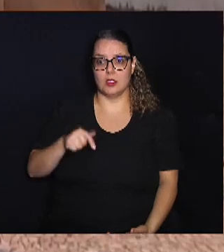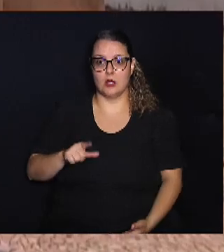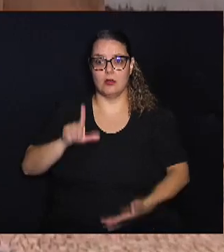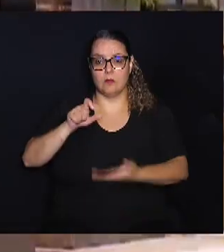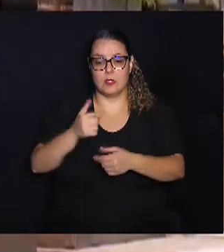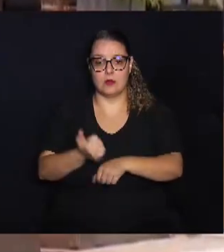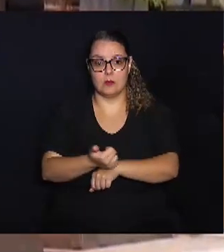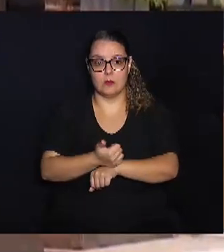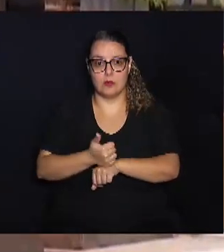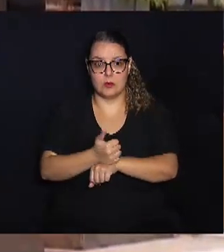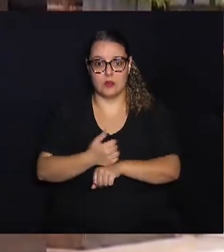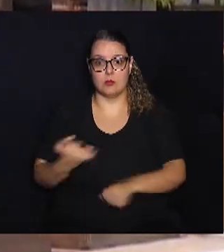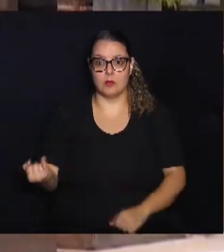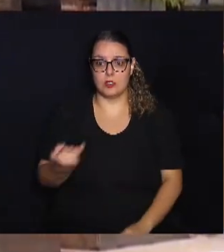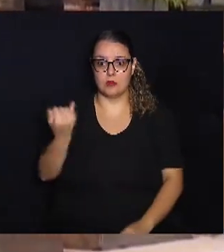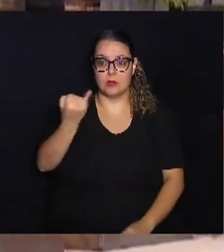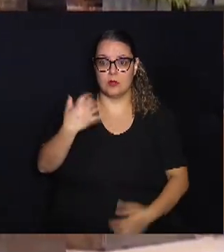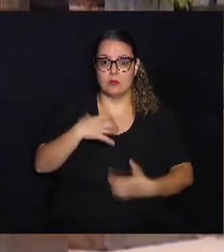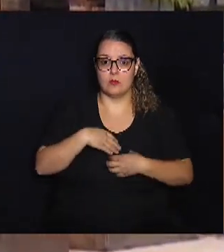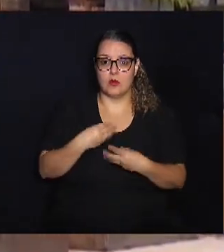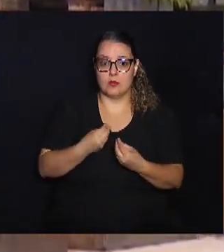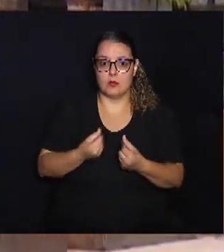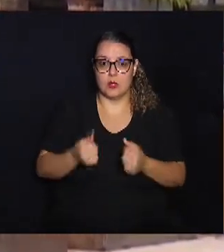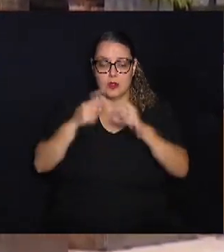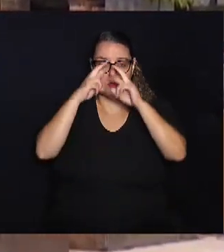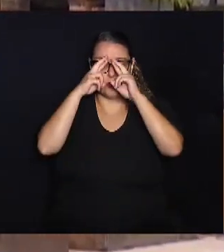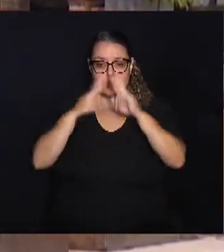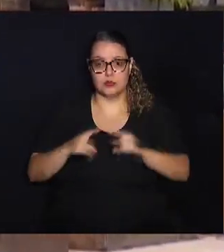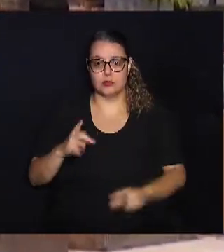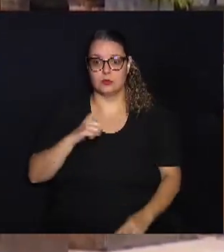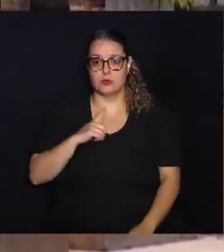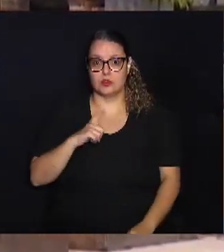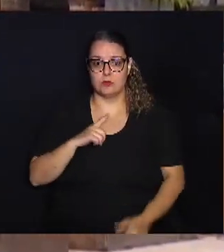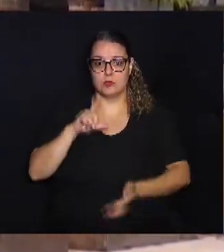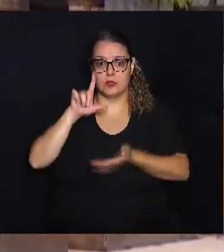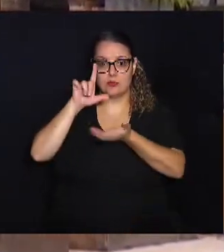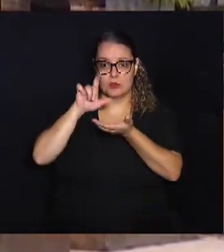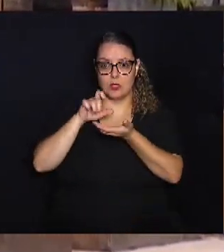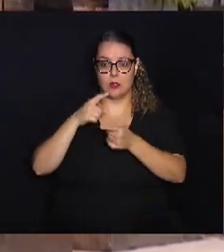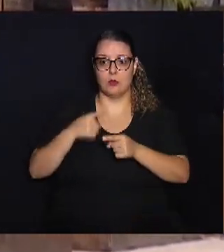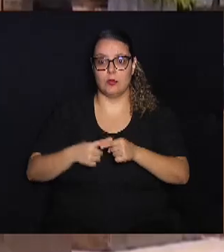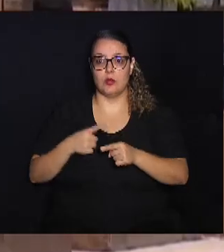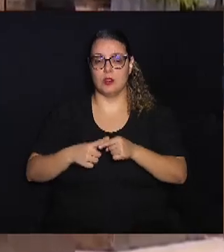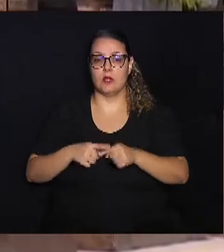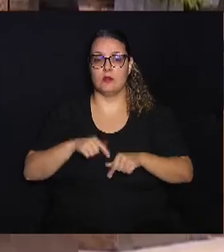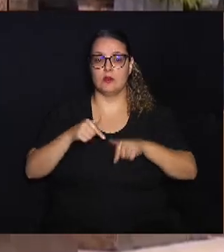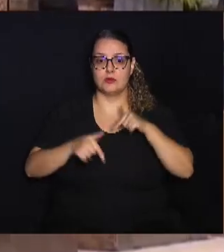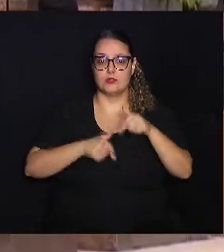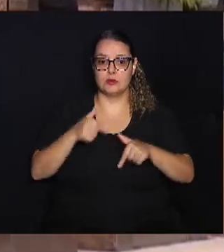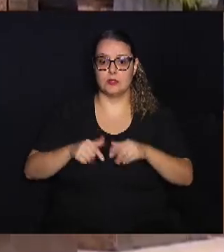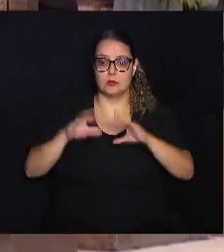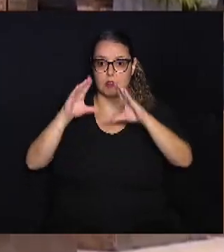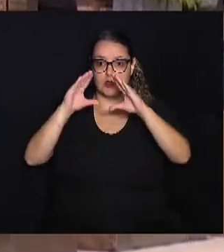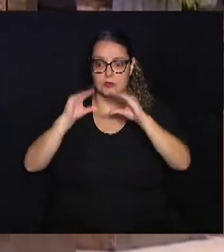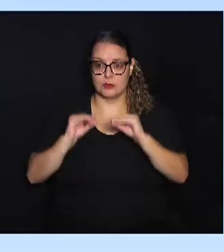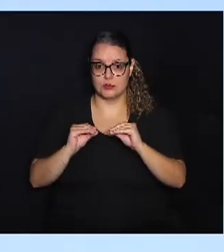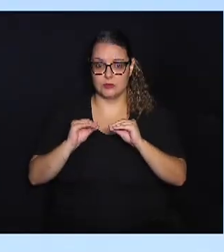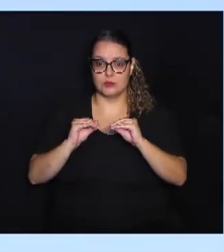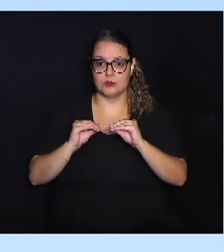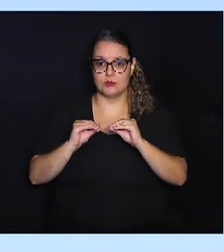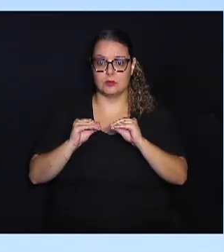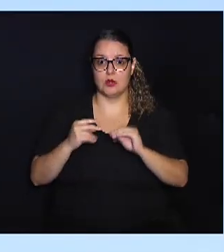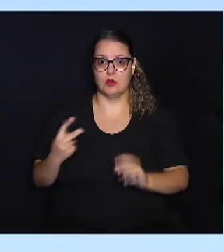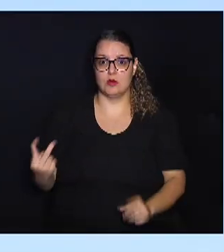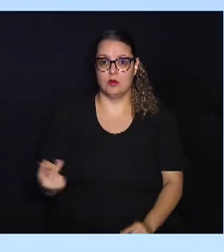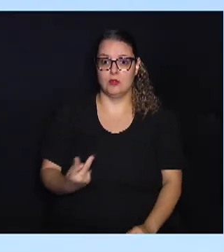sensibilidade imensa, um respeito que ele teve nas fotografias, porque ele fez um trabalho noturno,